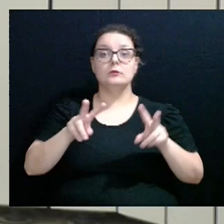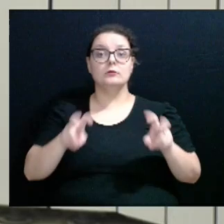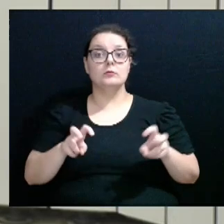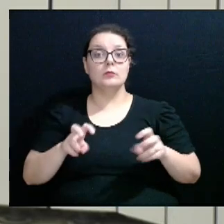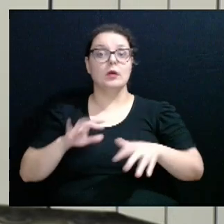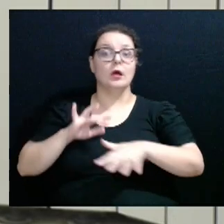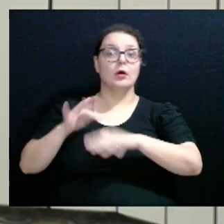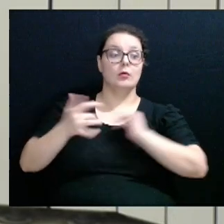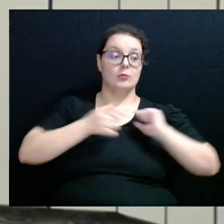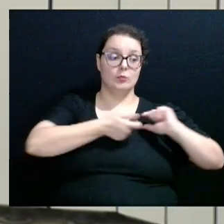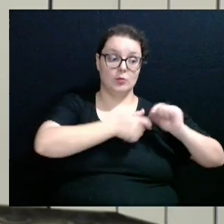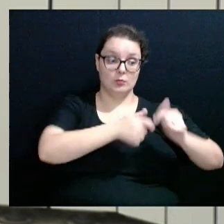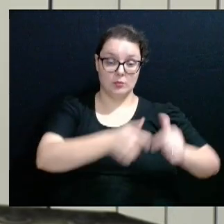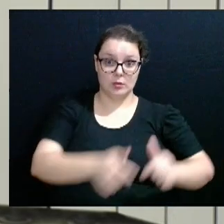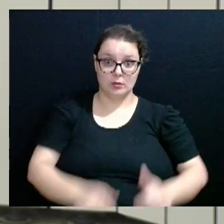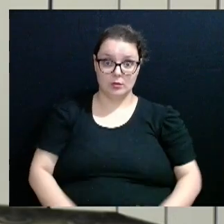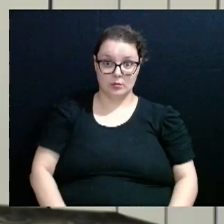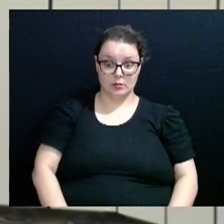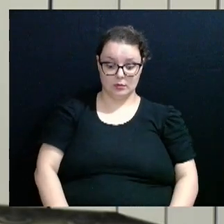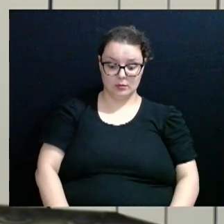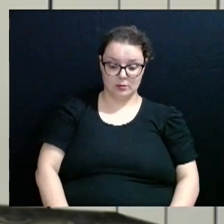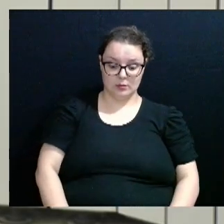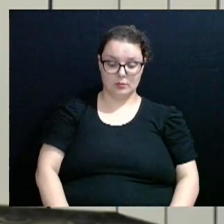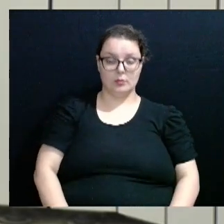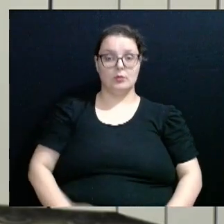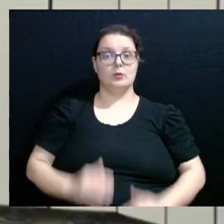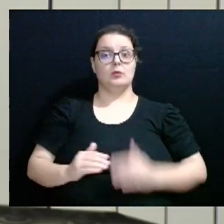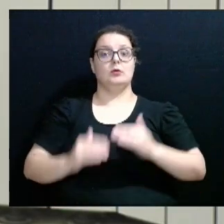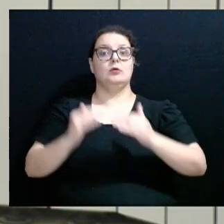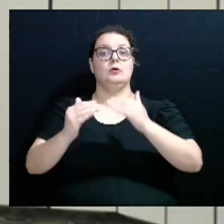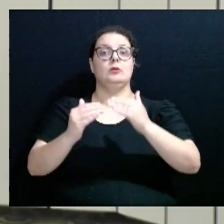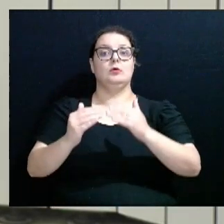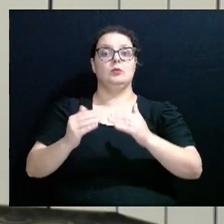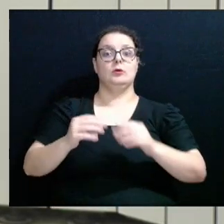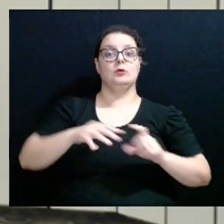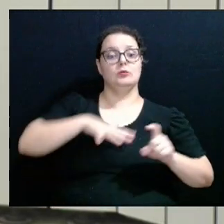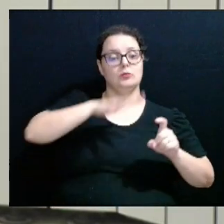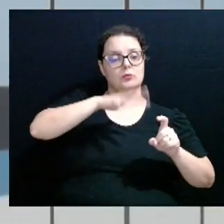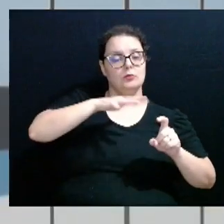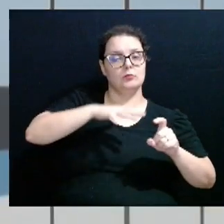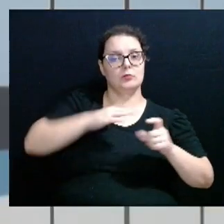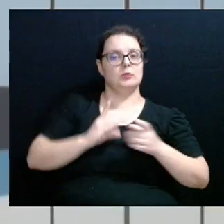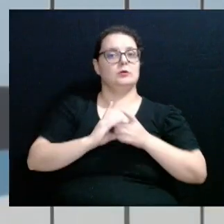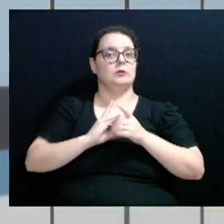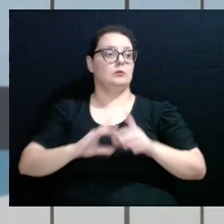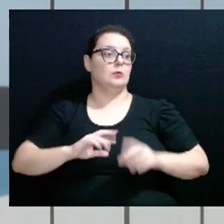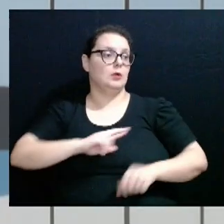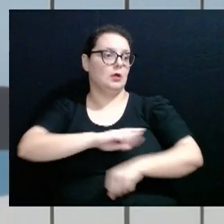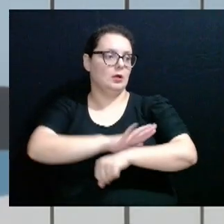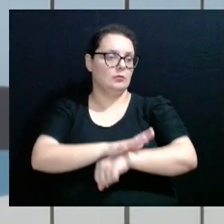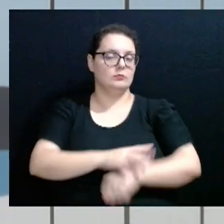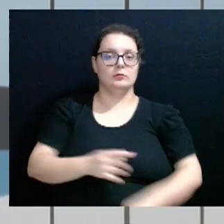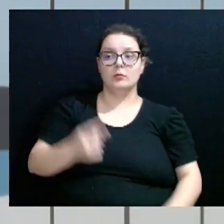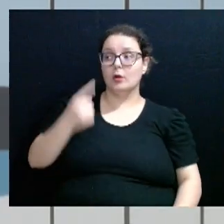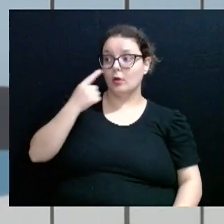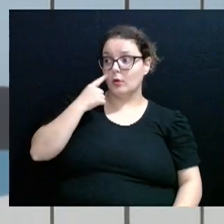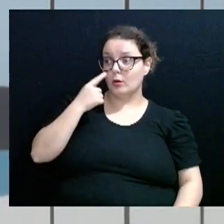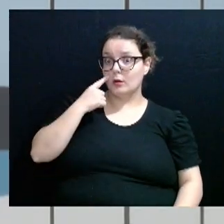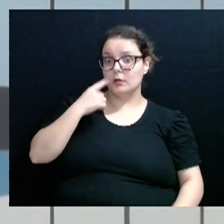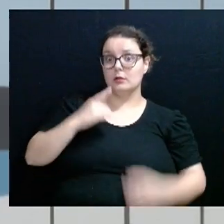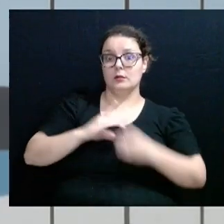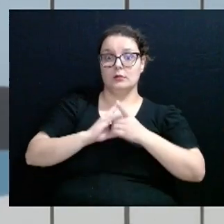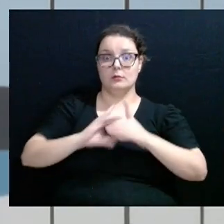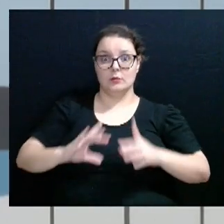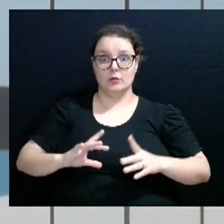tradicional na formação do mito da democracia racial? Olha, a democracia racial ela é muito